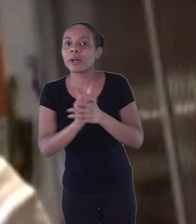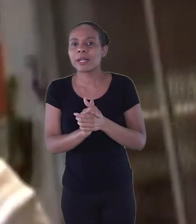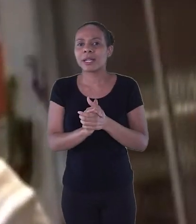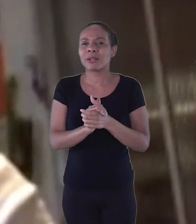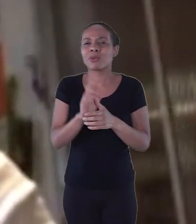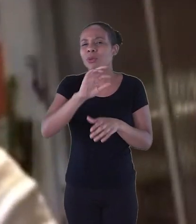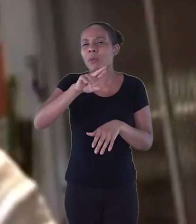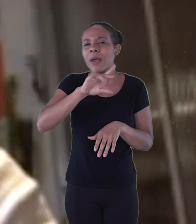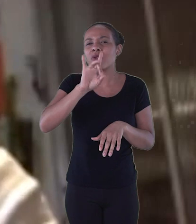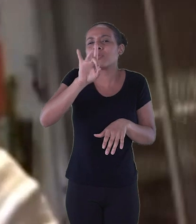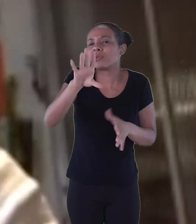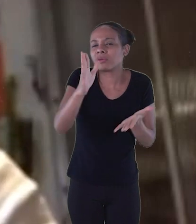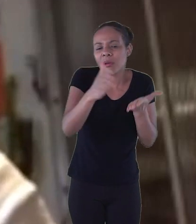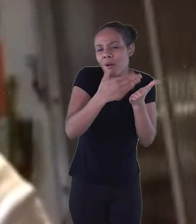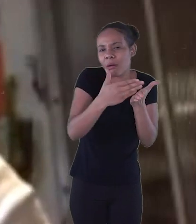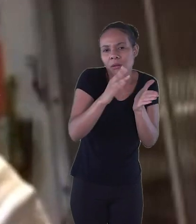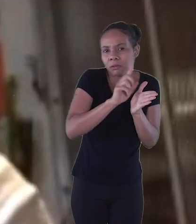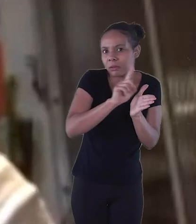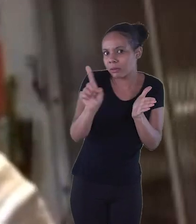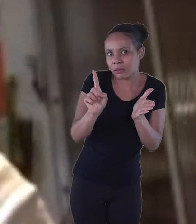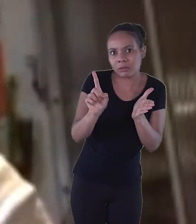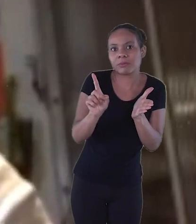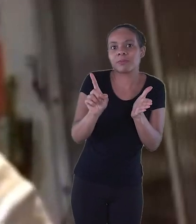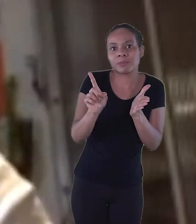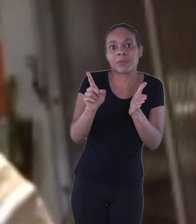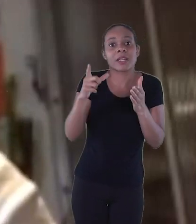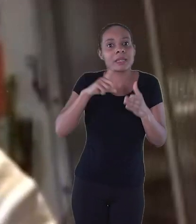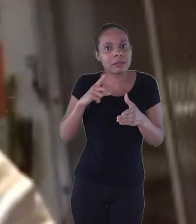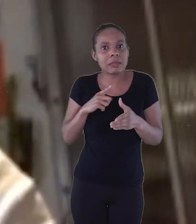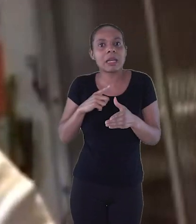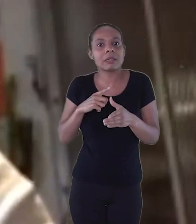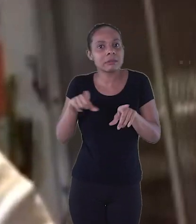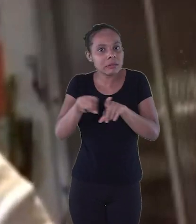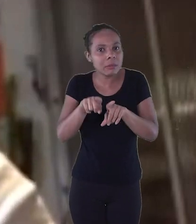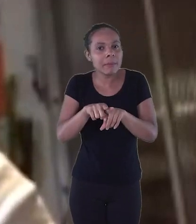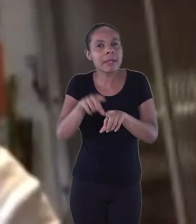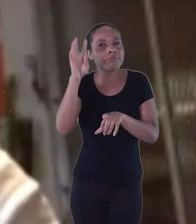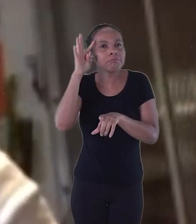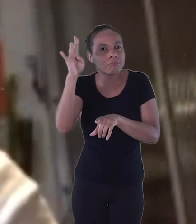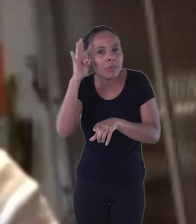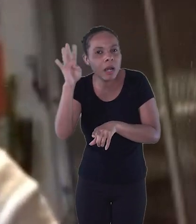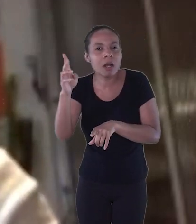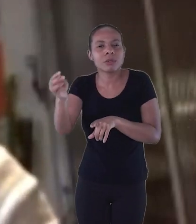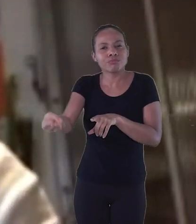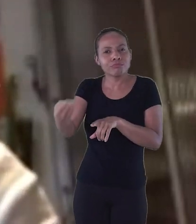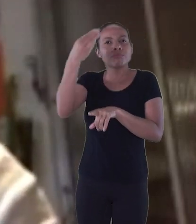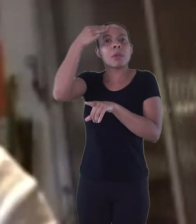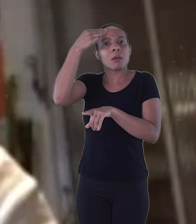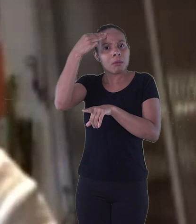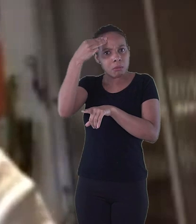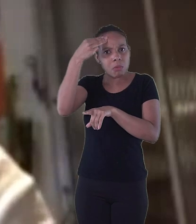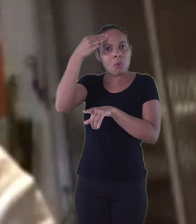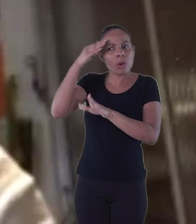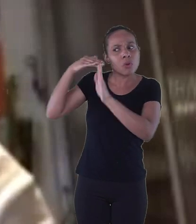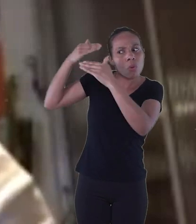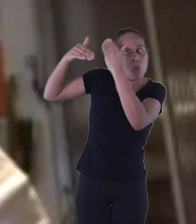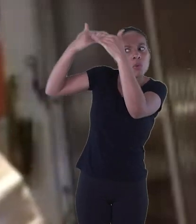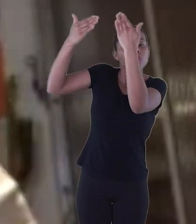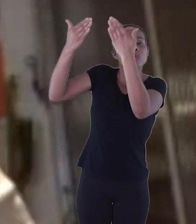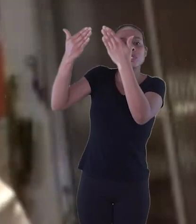exposição. Ele é um projeto, como bem a Lili disse, de intervenção na memória, né, no imaginário, intervenção na construção